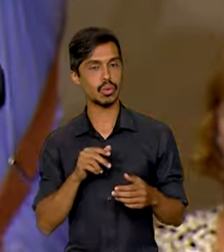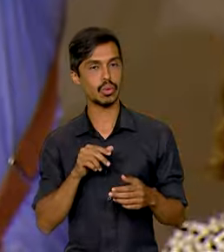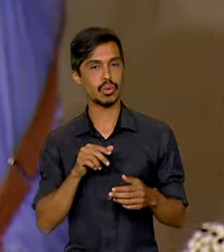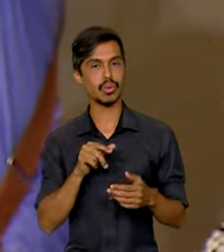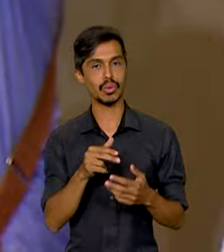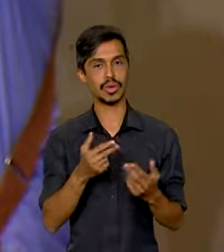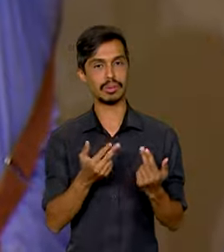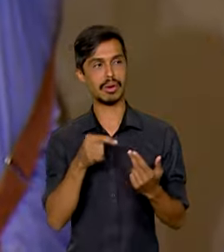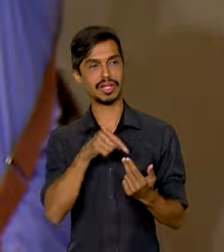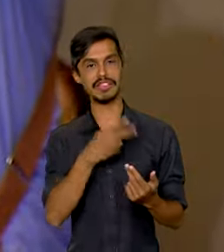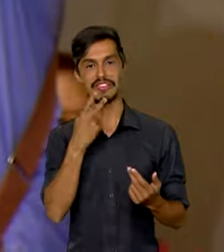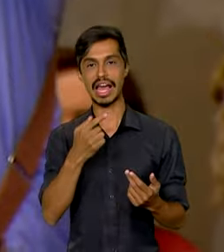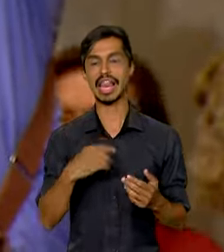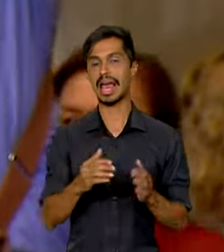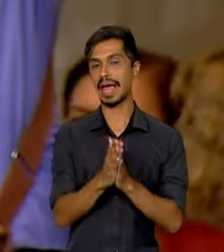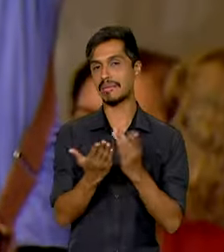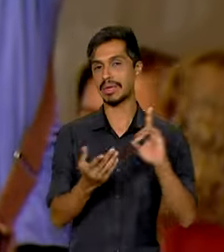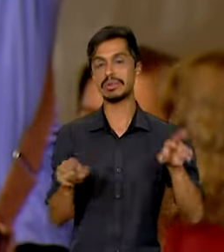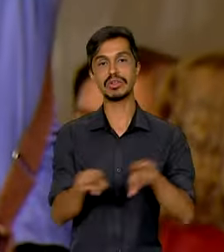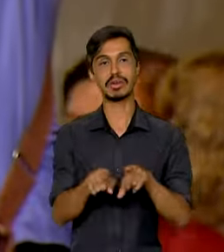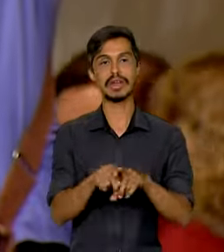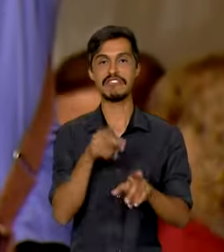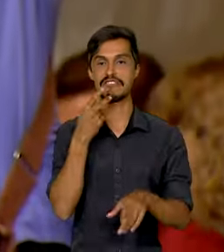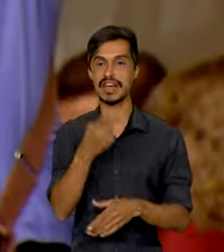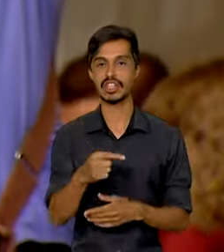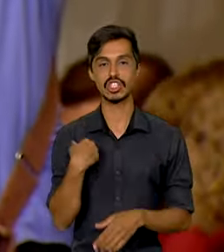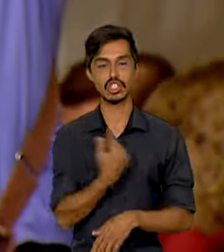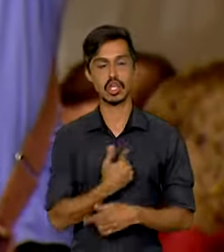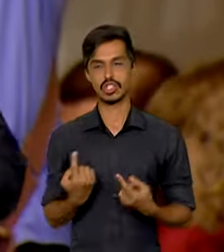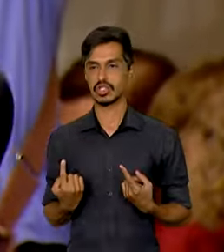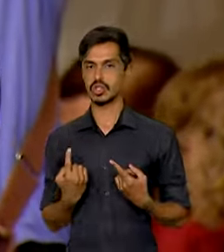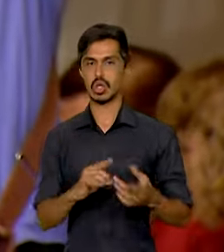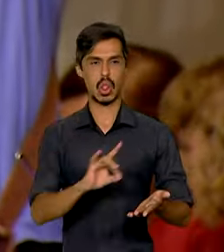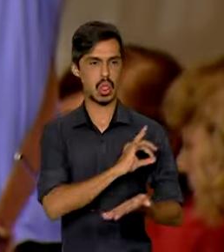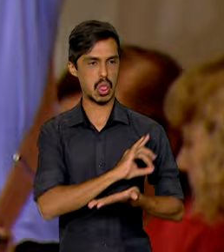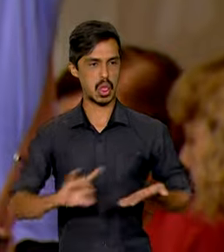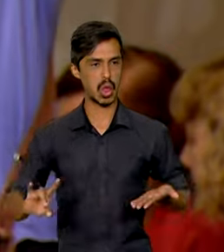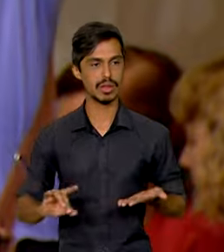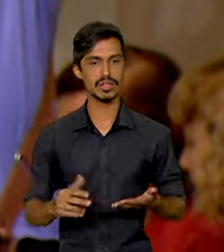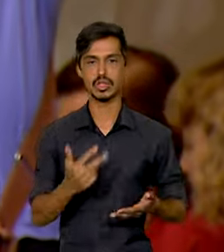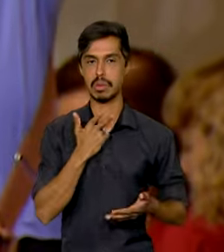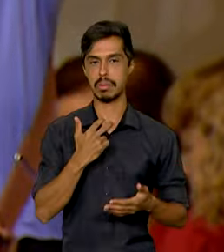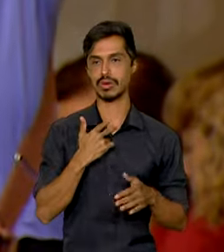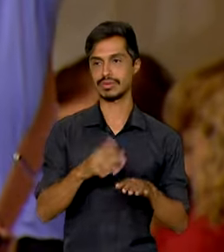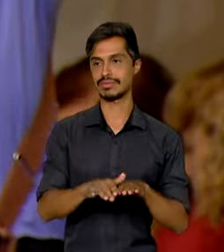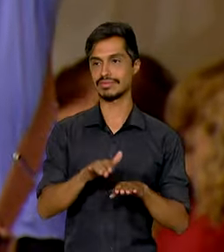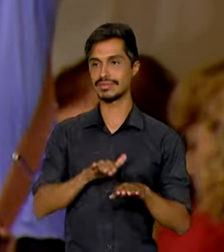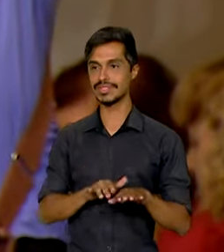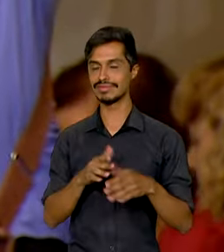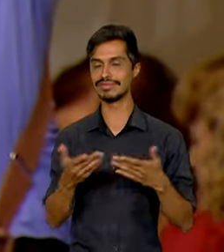também. Porque dizem que a gente é inimigo, né? Então eu não posso ficar atrás disso.